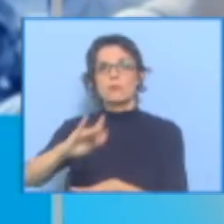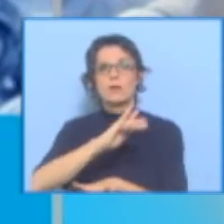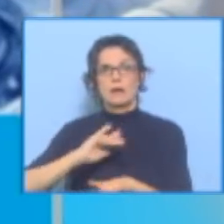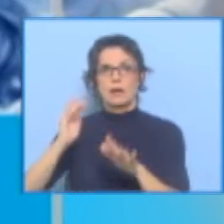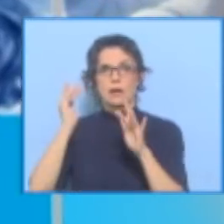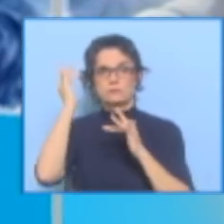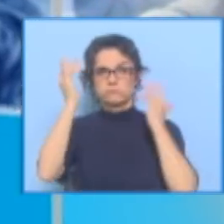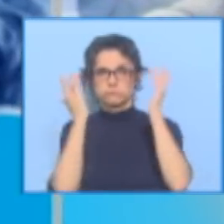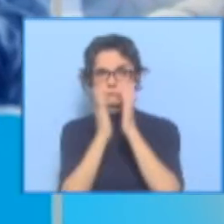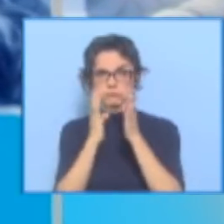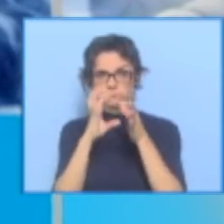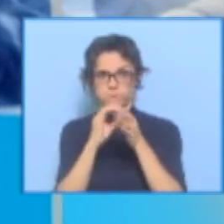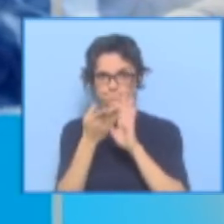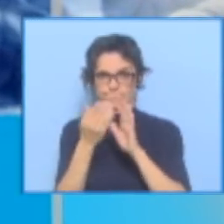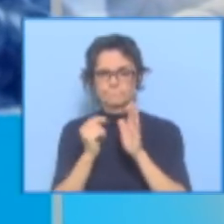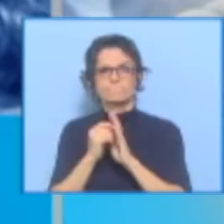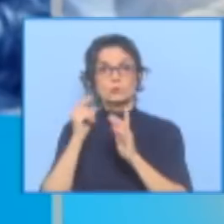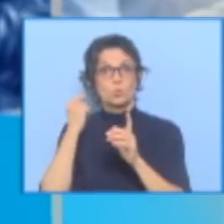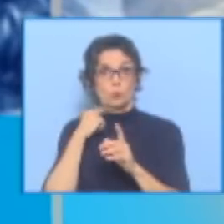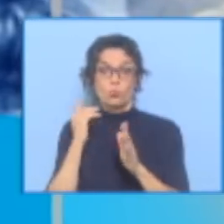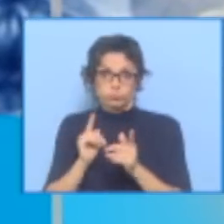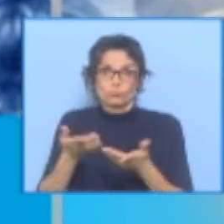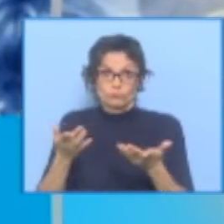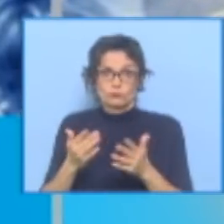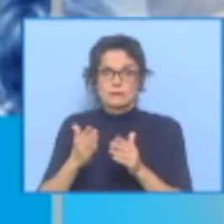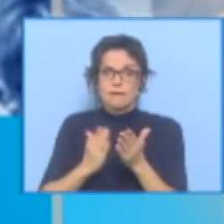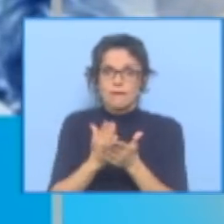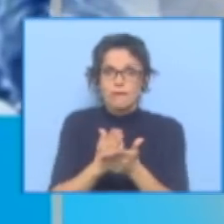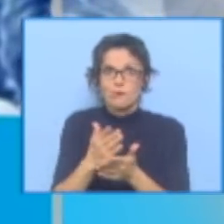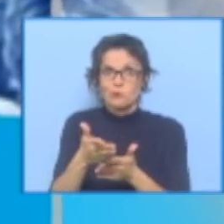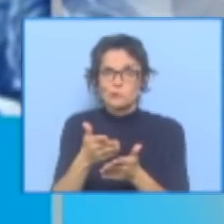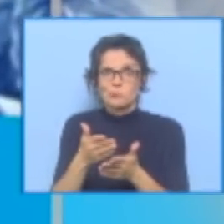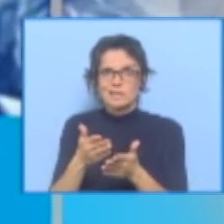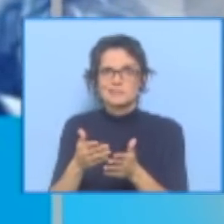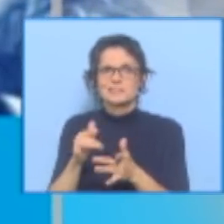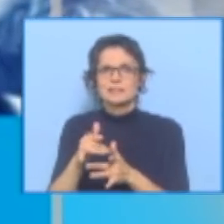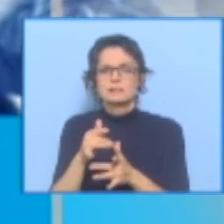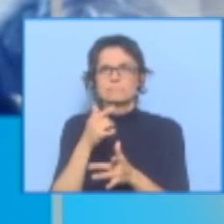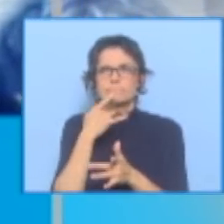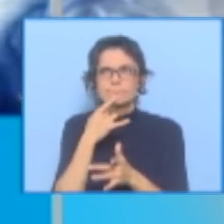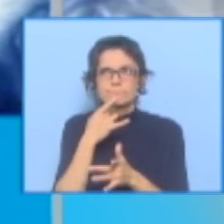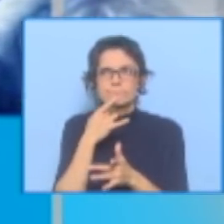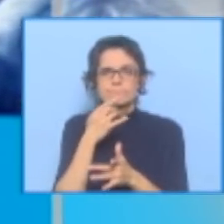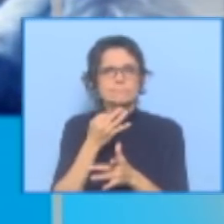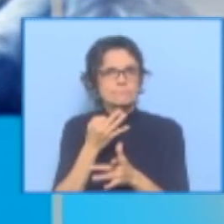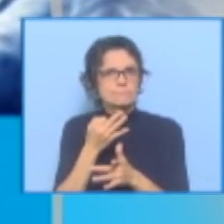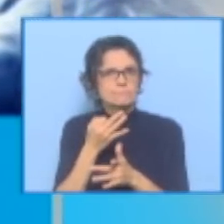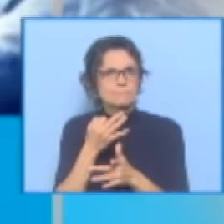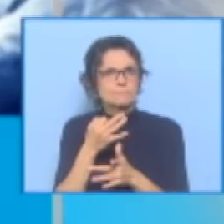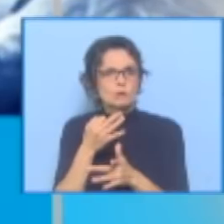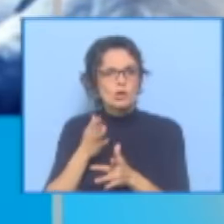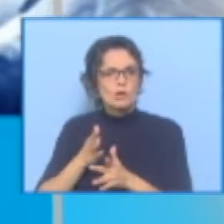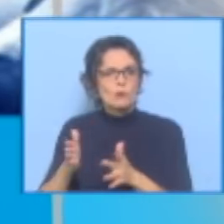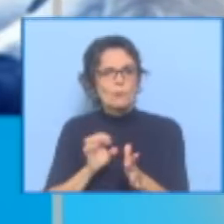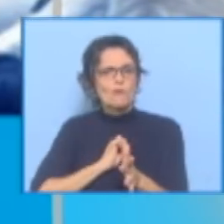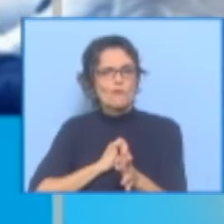Iniciei o curso de Teologia e a meio do curso de Teologia, ou seja, a meio da caminhada do seminário, percebi que talvez o meu caminho, a minha vocação